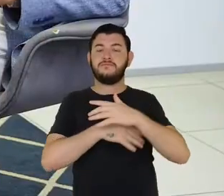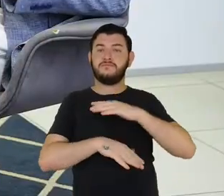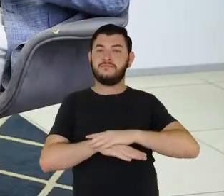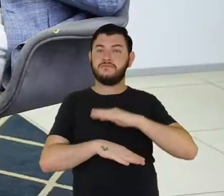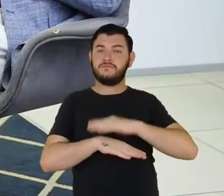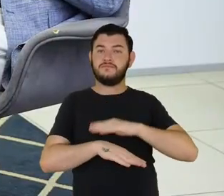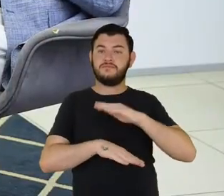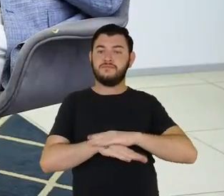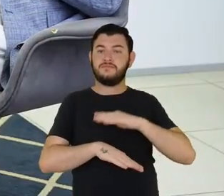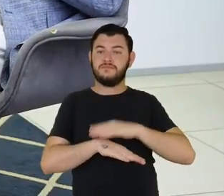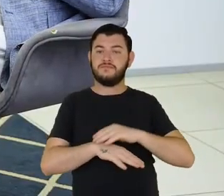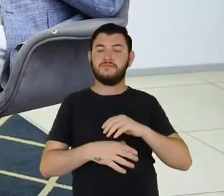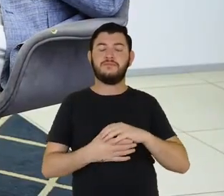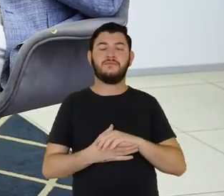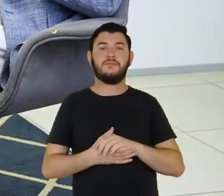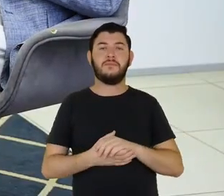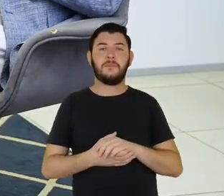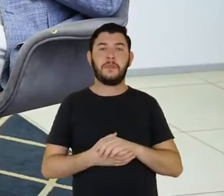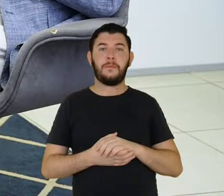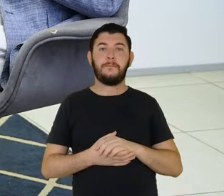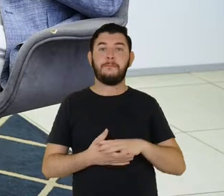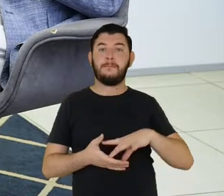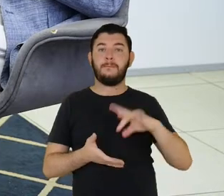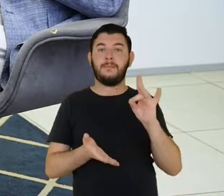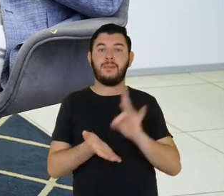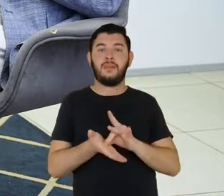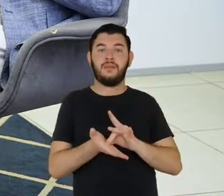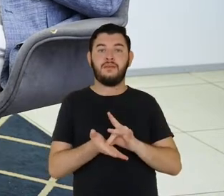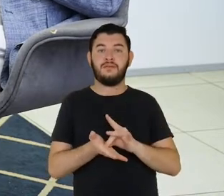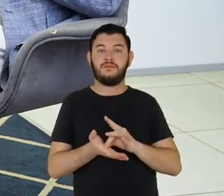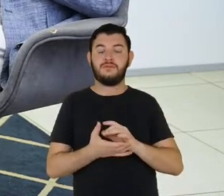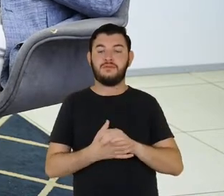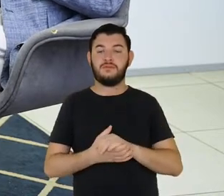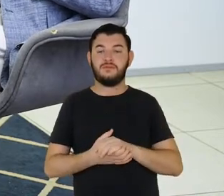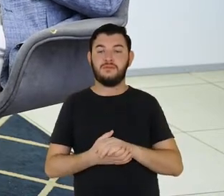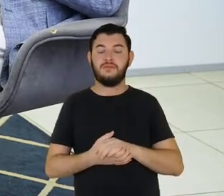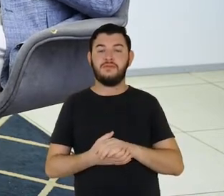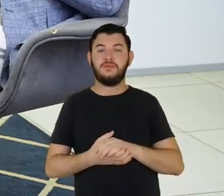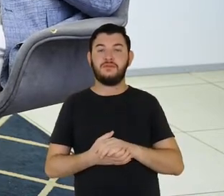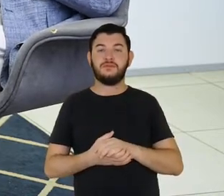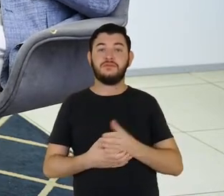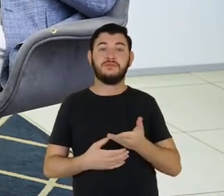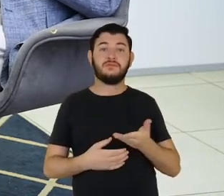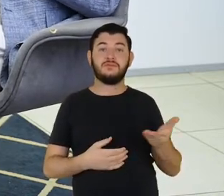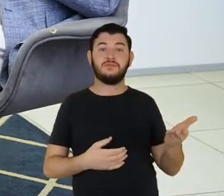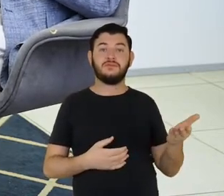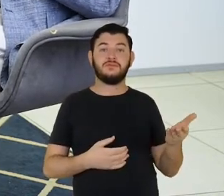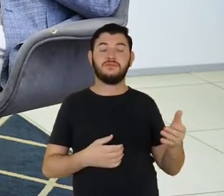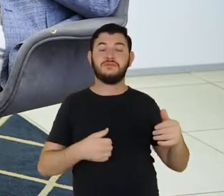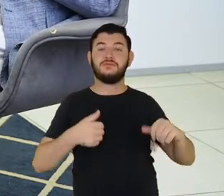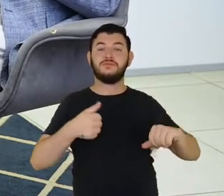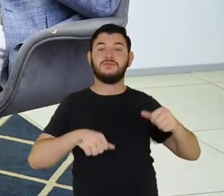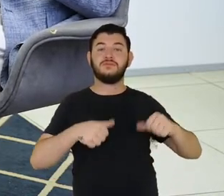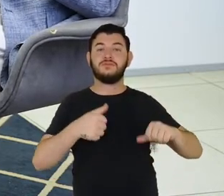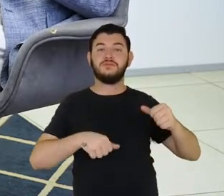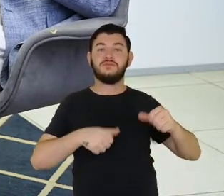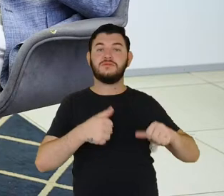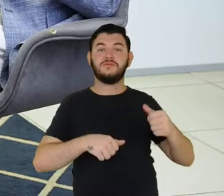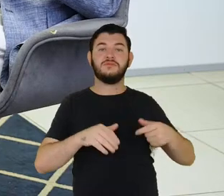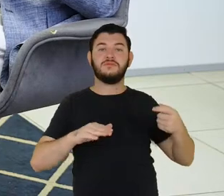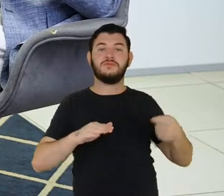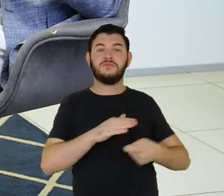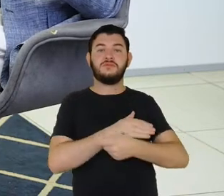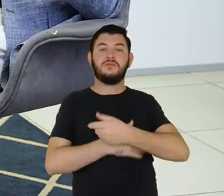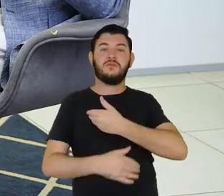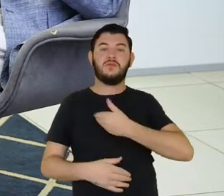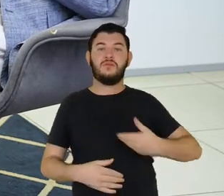E, José de Abreu, como é que você avalia também os investimentos do governo do presidente Lula, né? A gente veio de